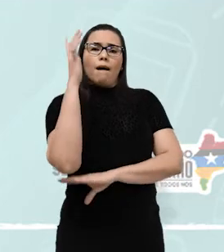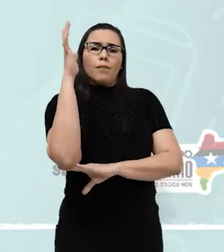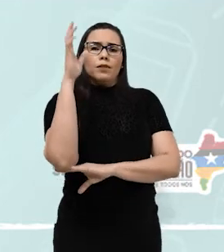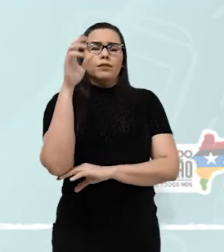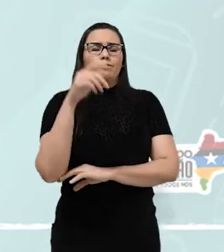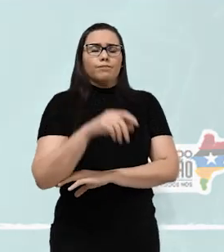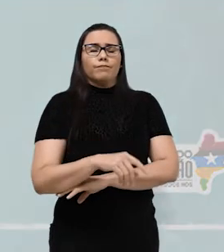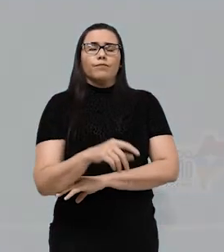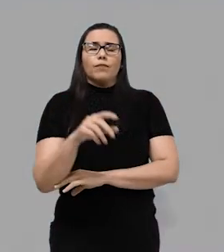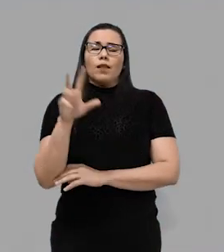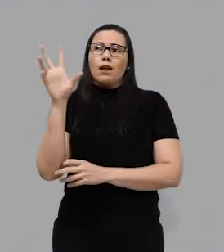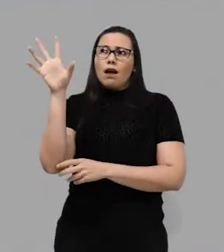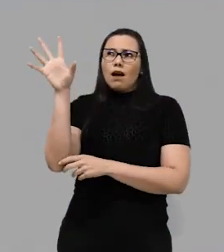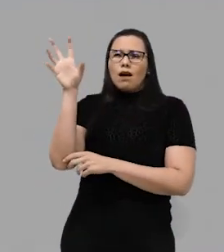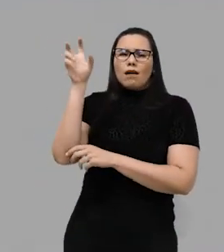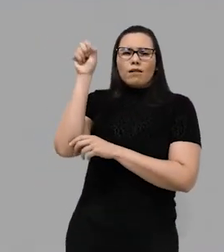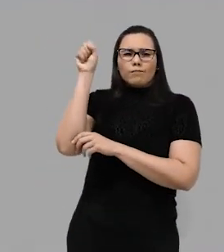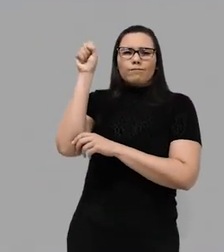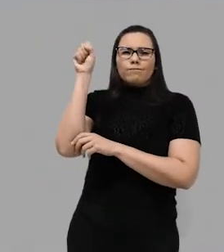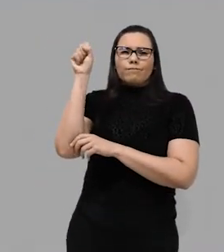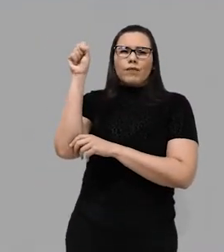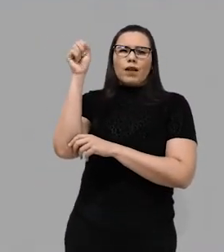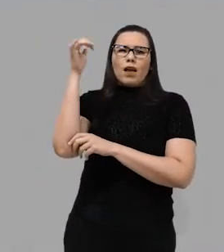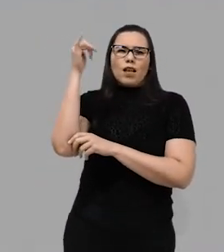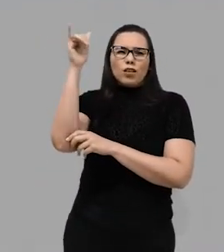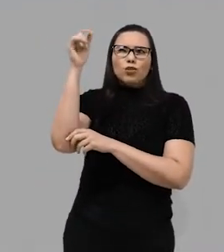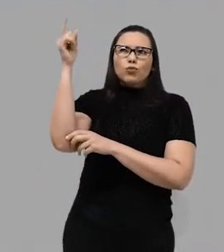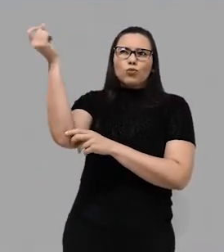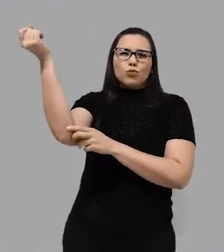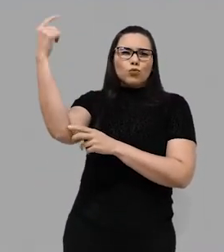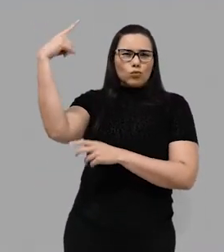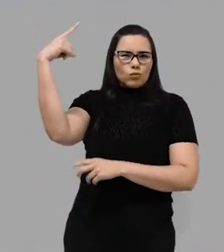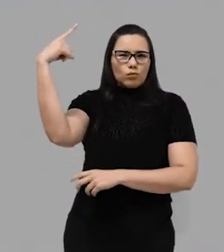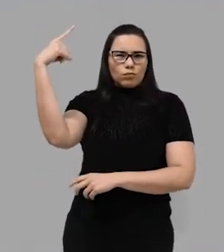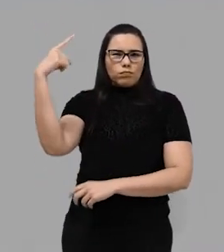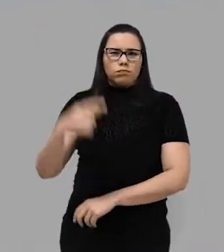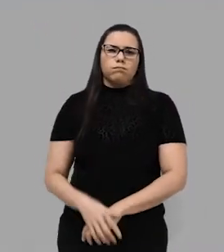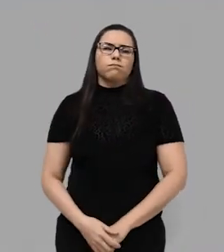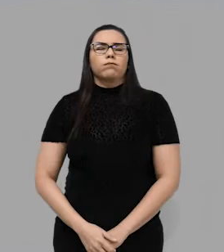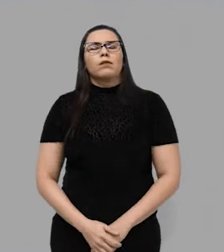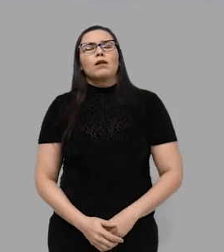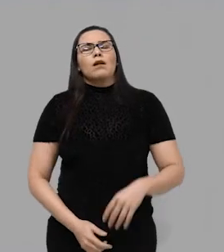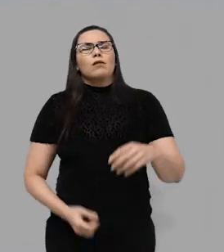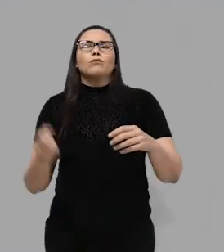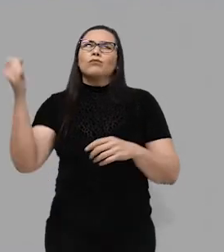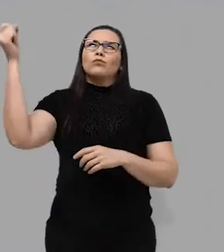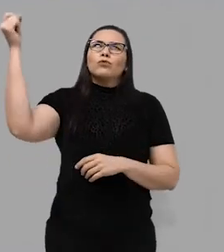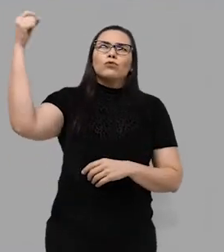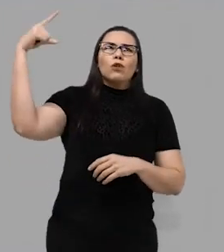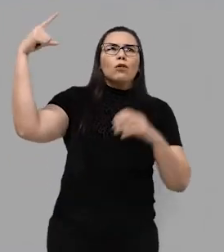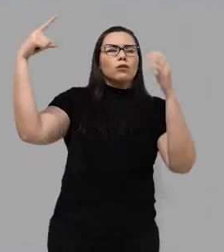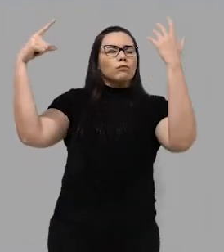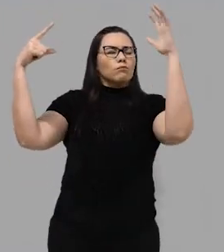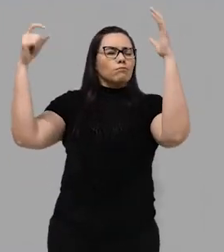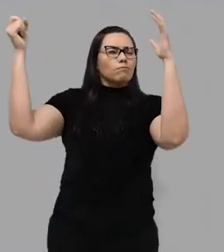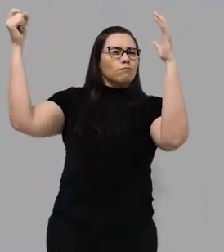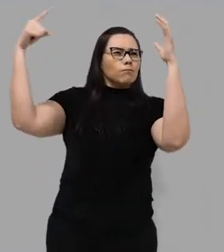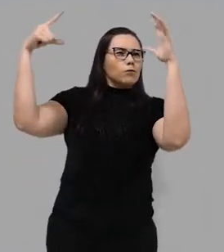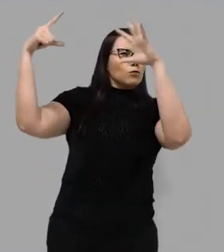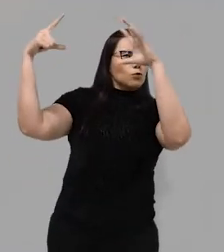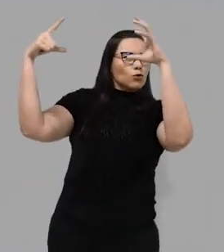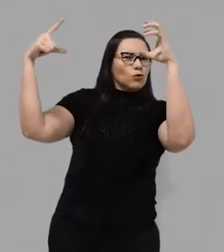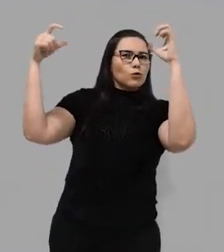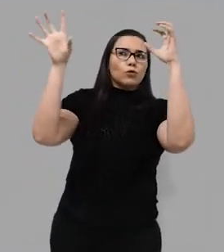essa energia luminosa em energia química e passa essa energia química para o